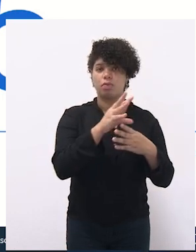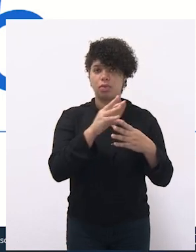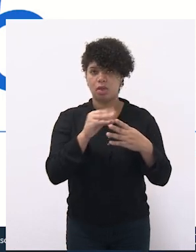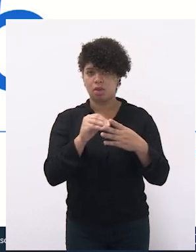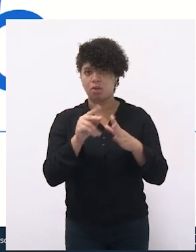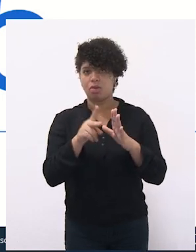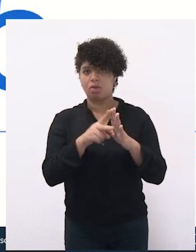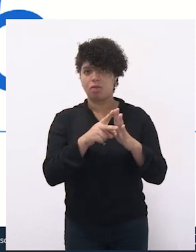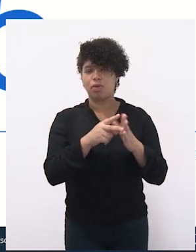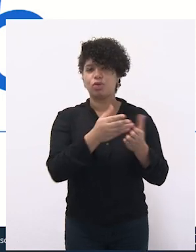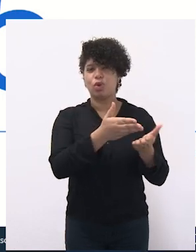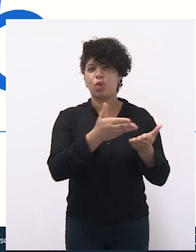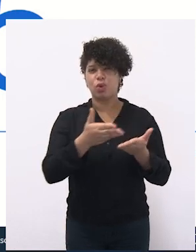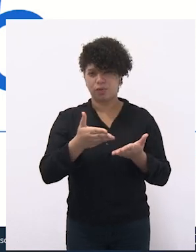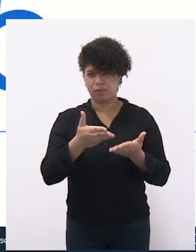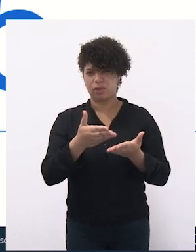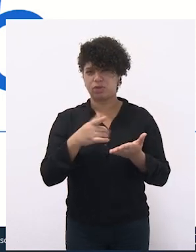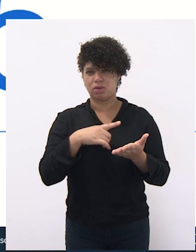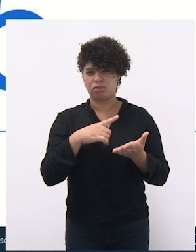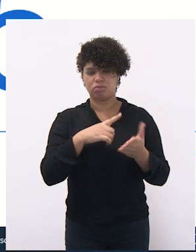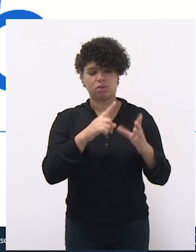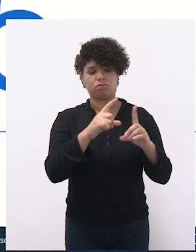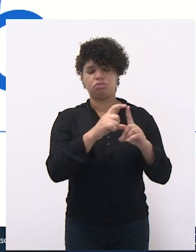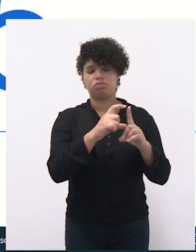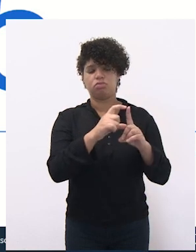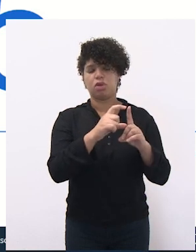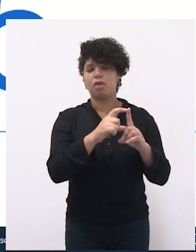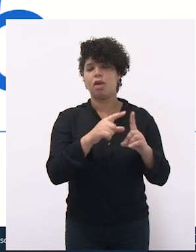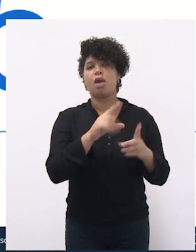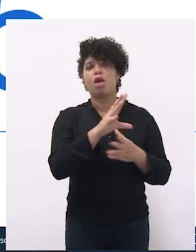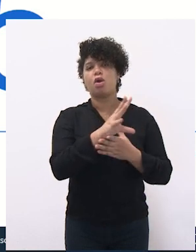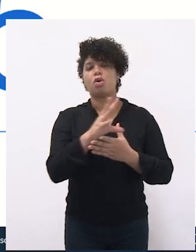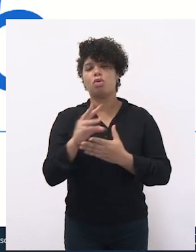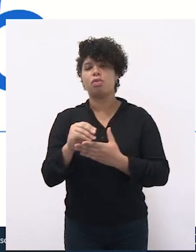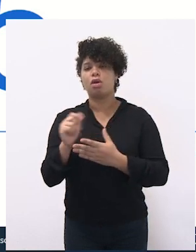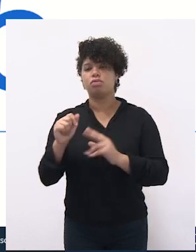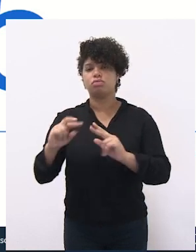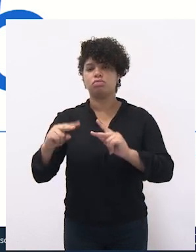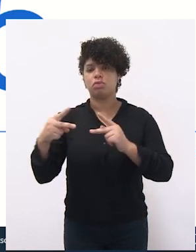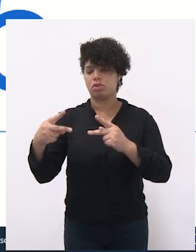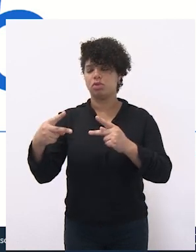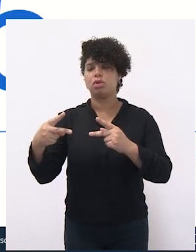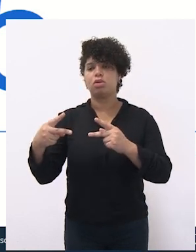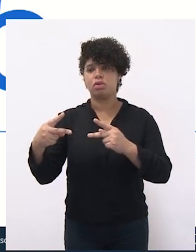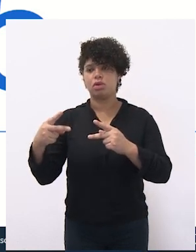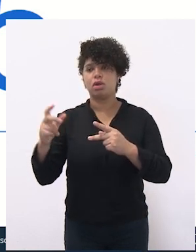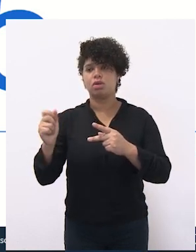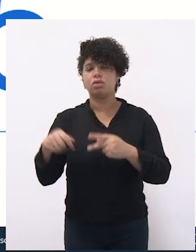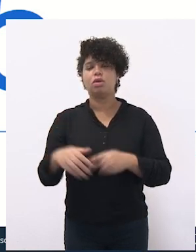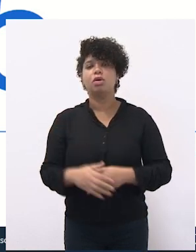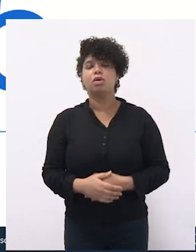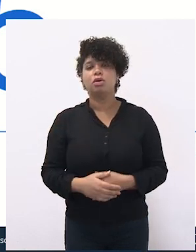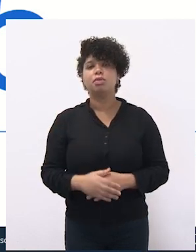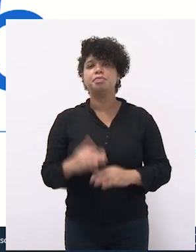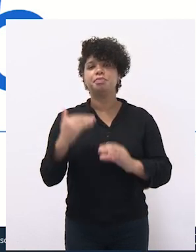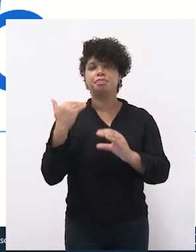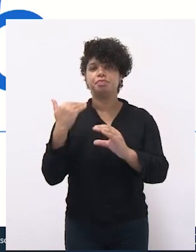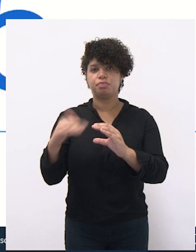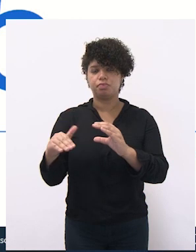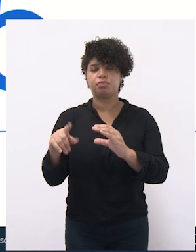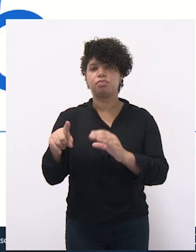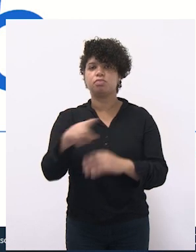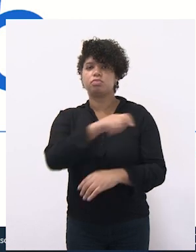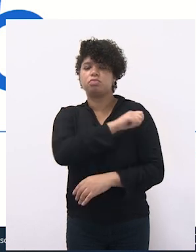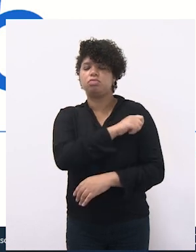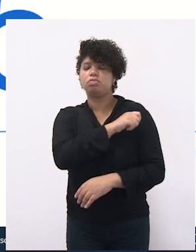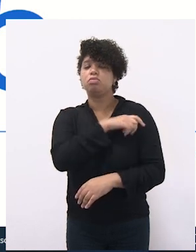convite. E aí você vai perceber aqui embaixo, aqui, ó, o link foi copiado. E você pode também enviar esse link para o aluno, e se ele tiver